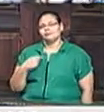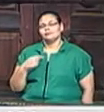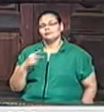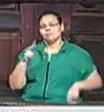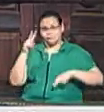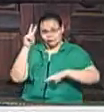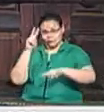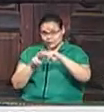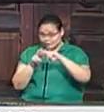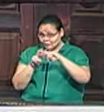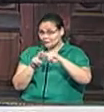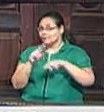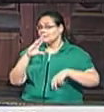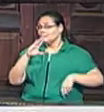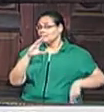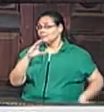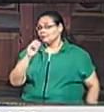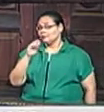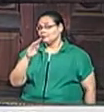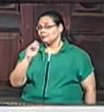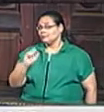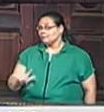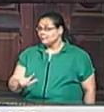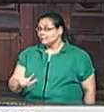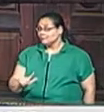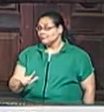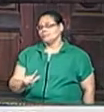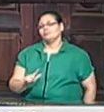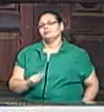prenderam o Sérgio Cabral.